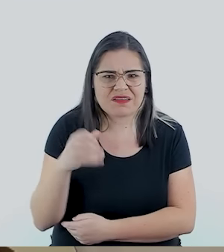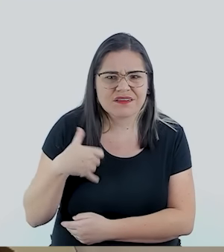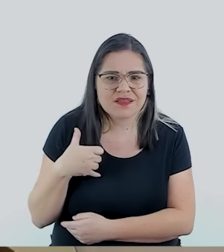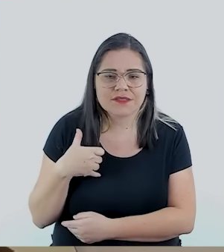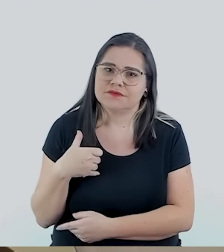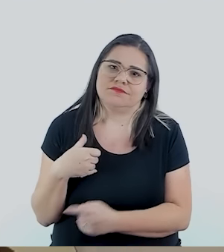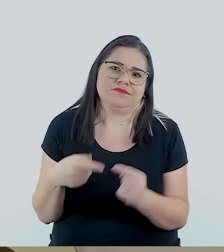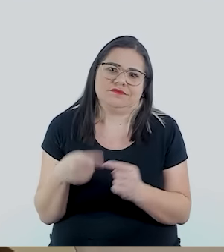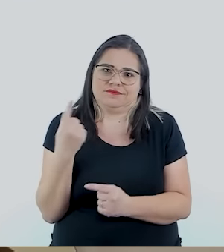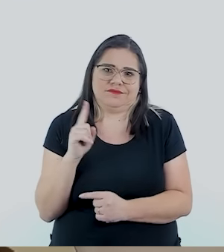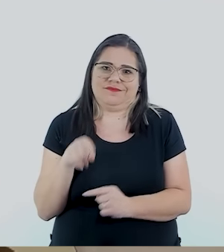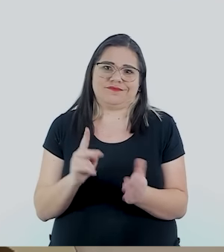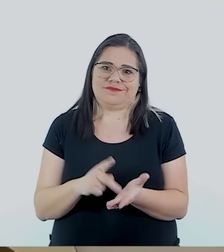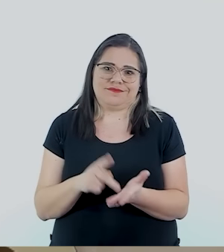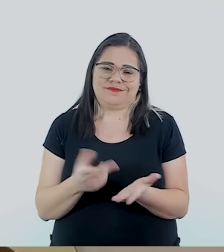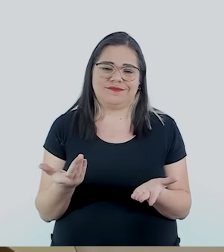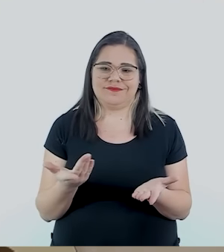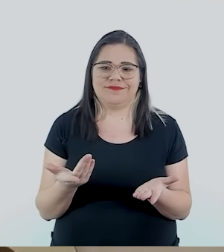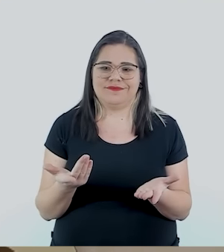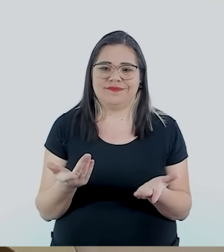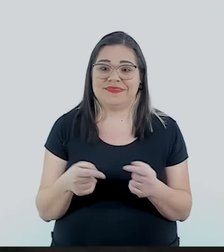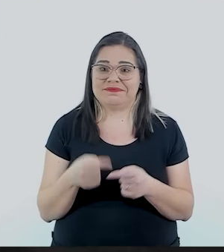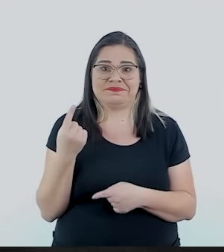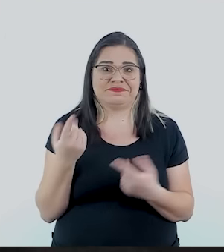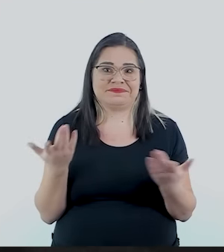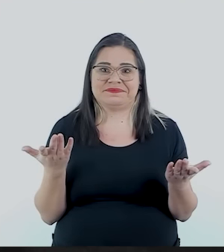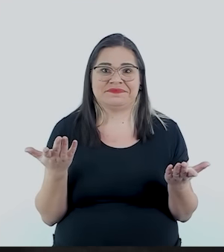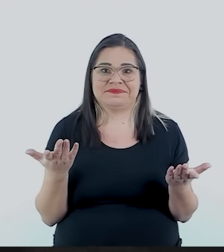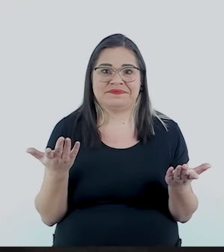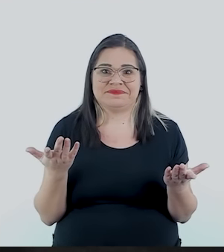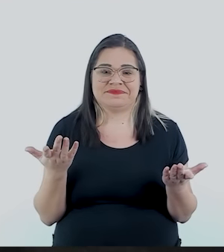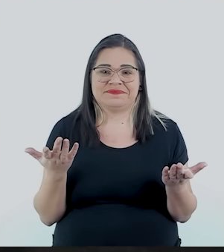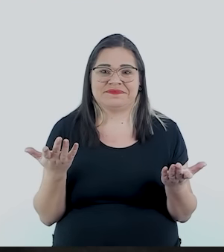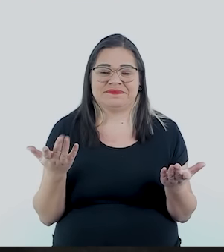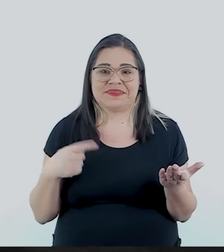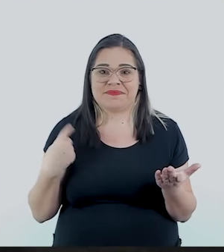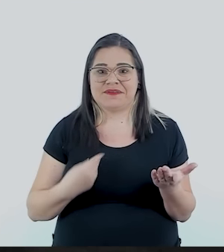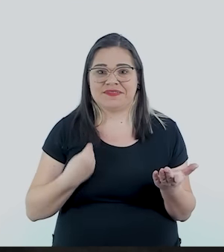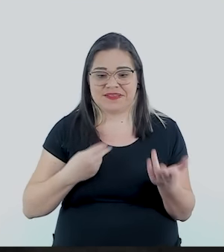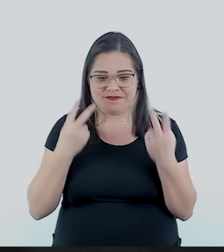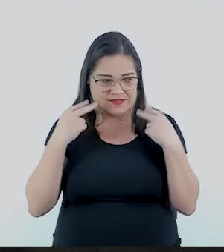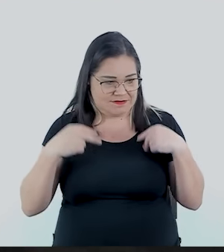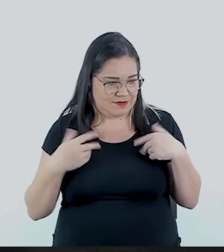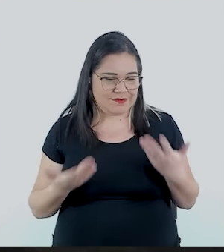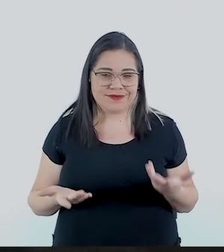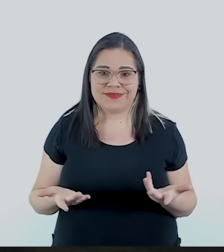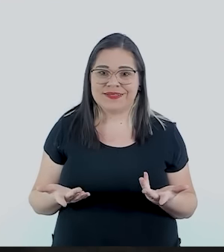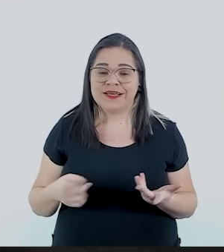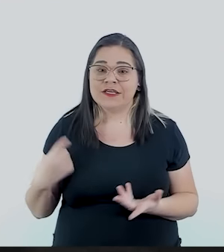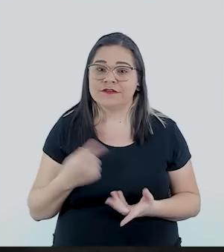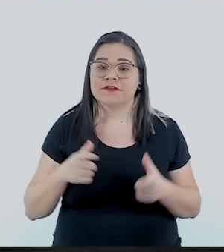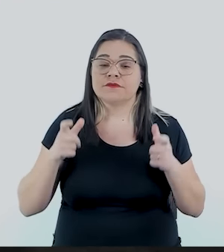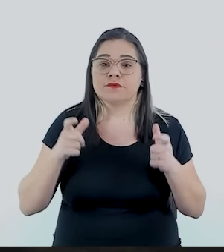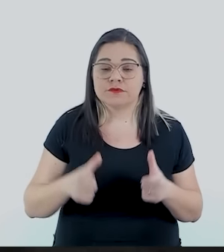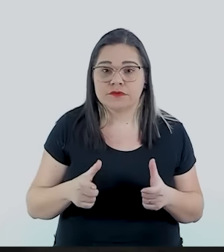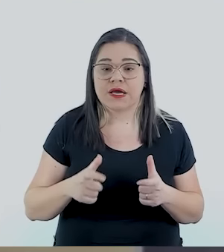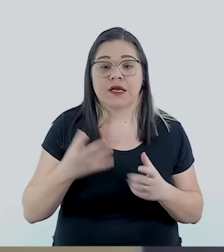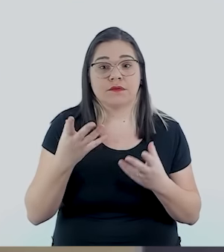Isso é irreal então não faz nenhum sentido mas olhando pra gente né pras nossas vidas claro né que a gente tá num lugar de